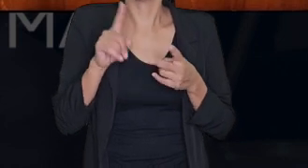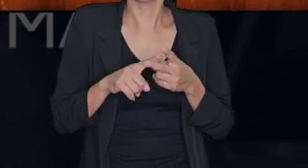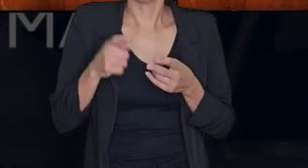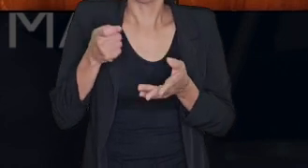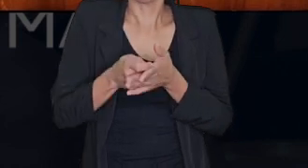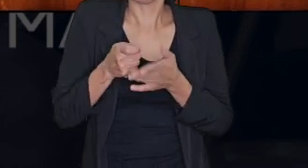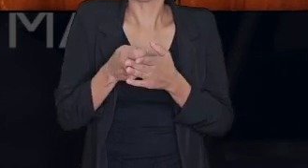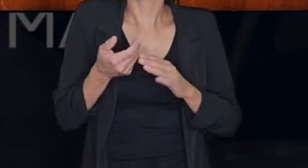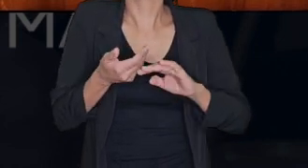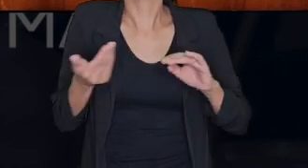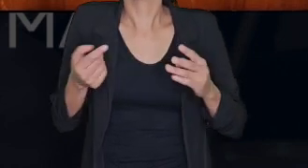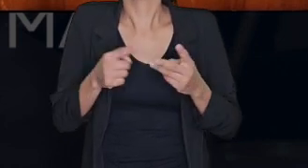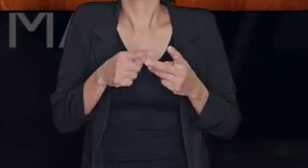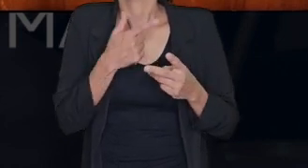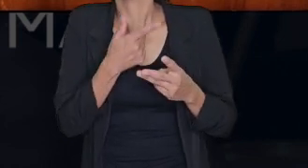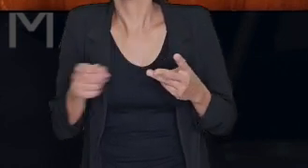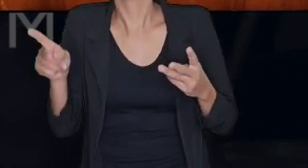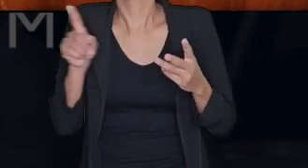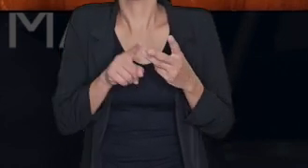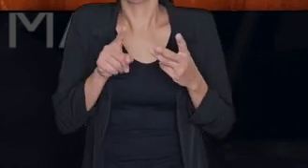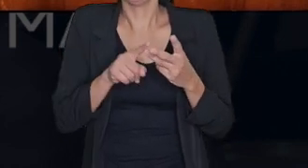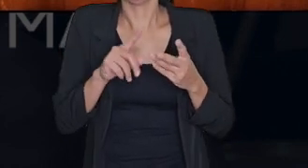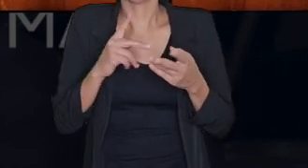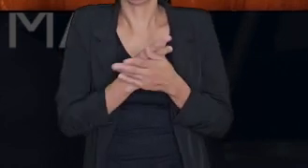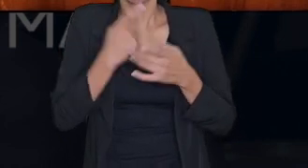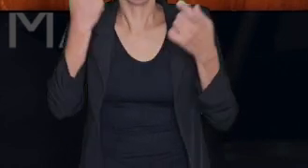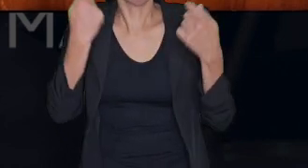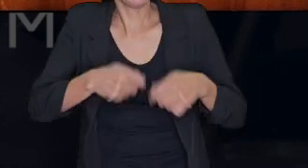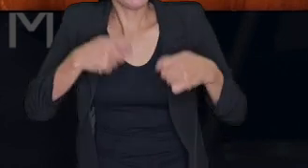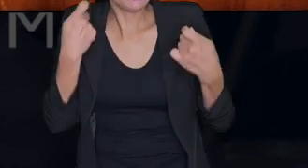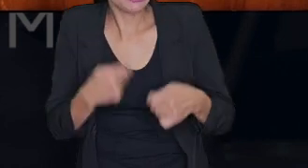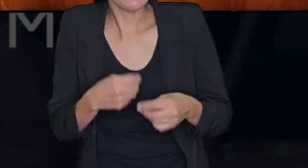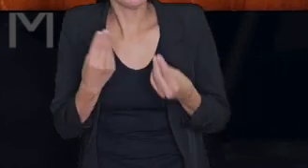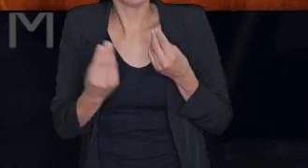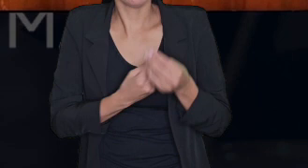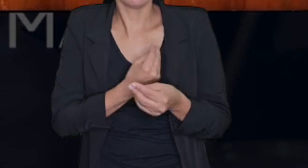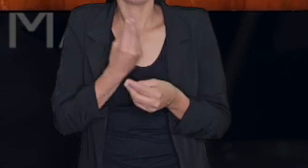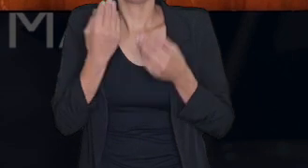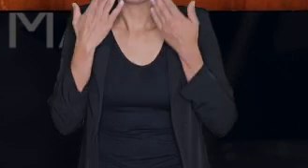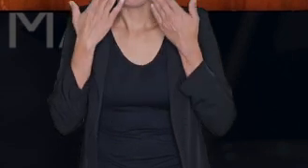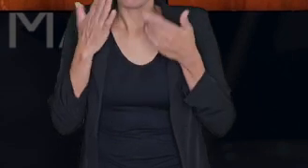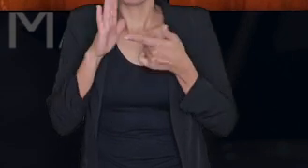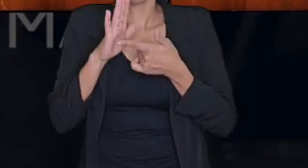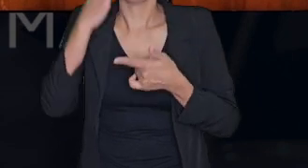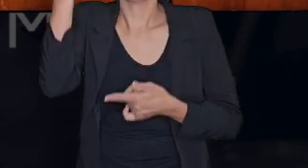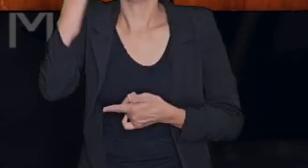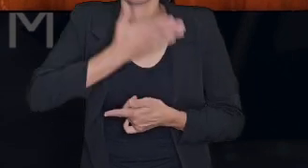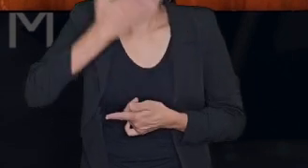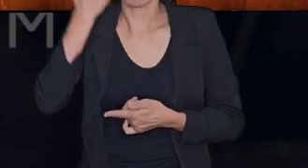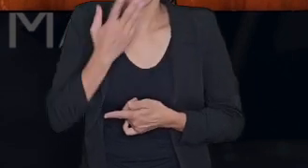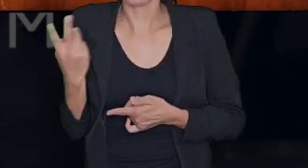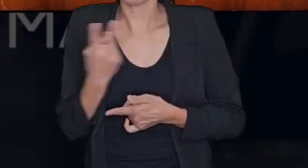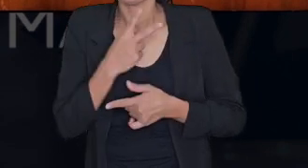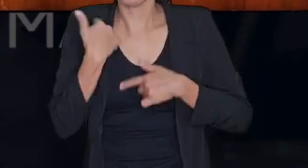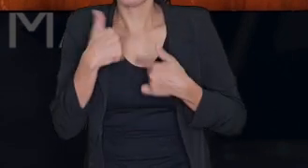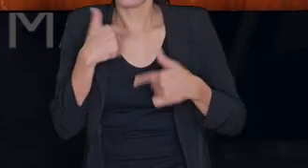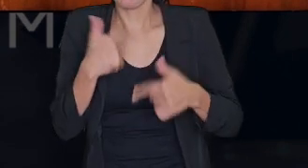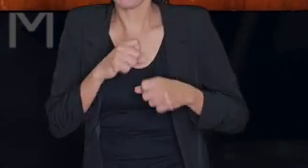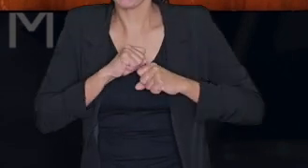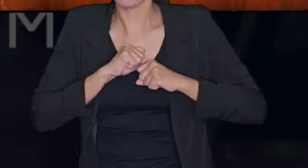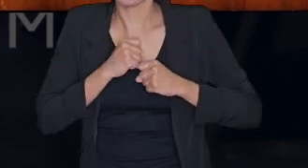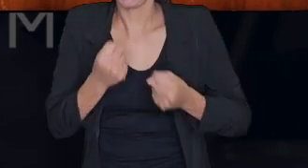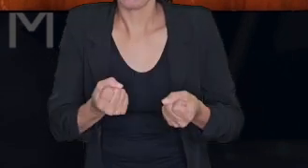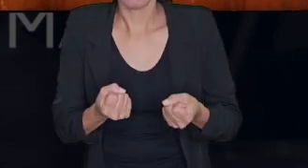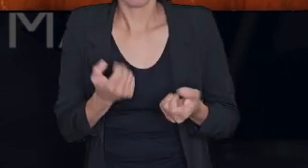e uma que fala da união estável, fala da separação obrigatória e fala dessa situação de que precisa